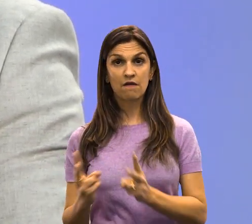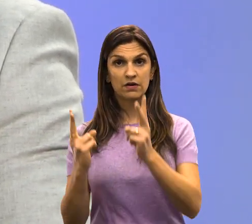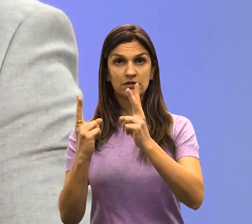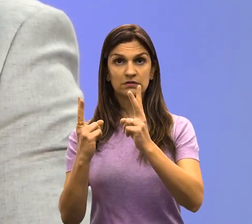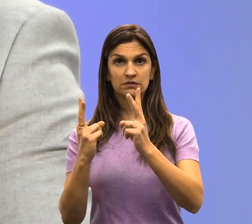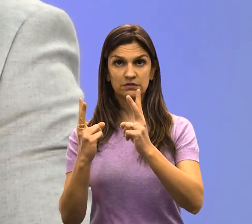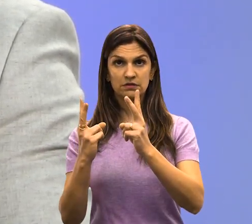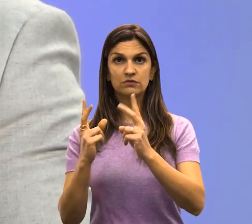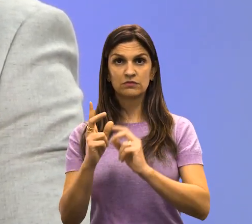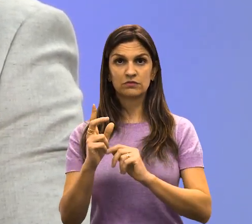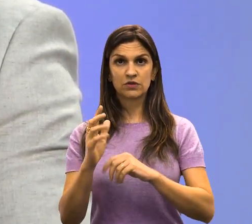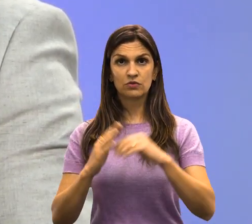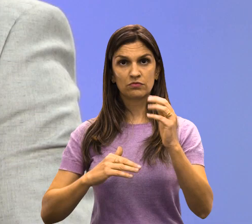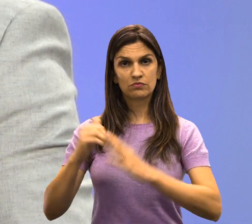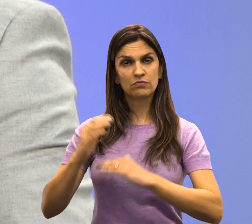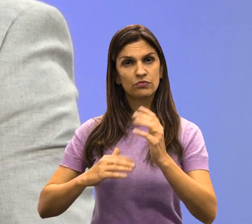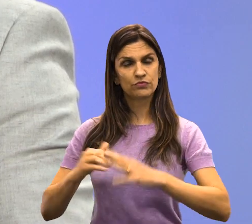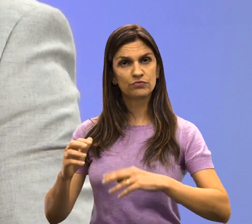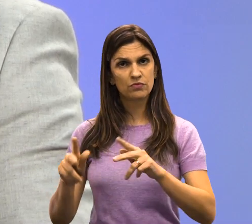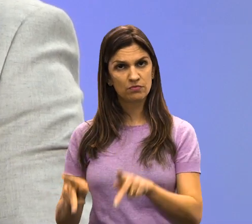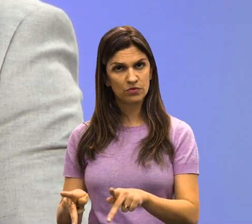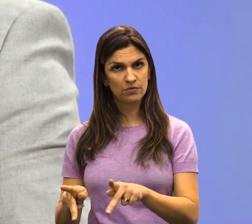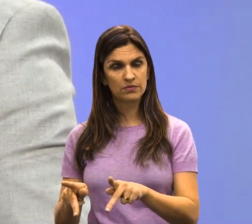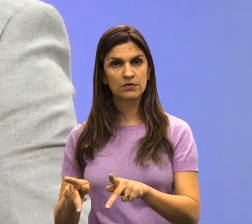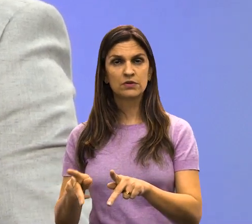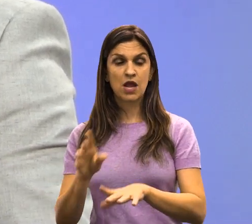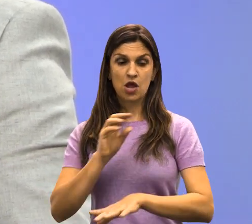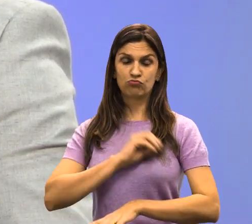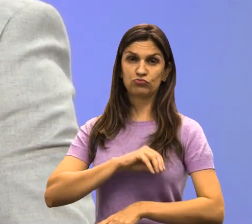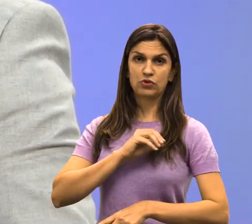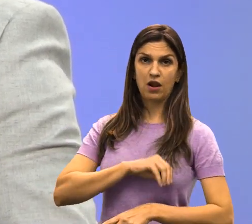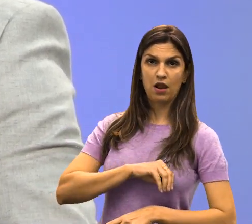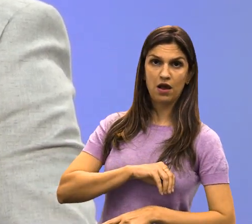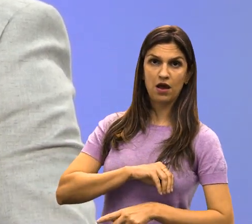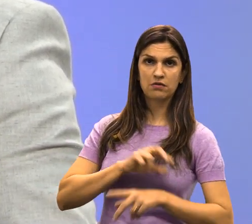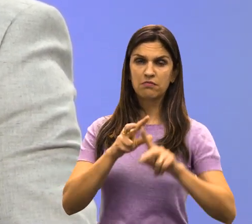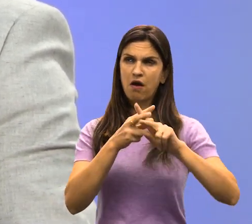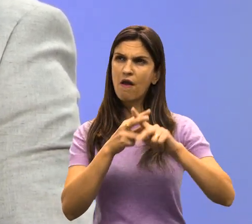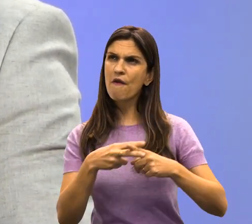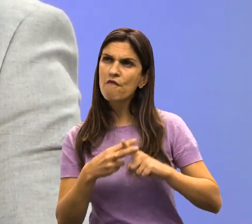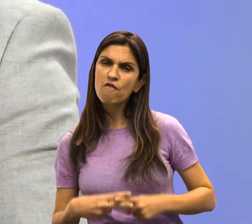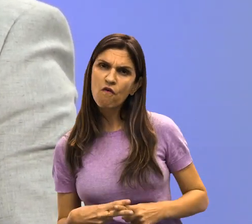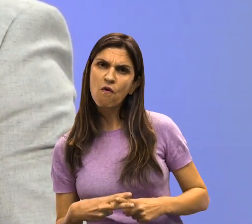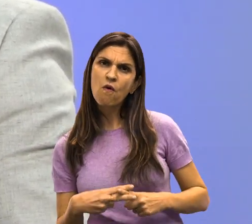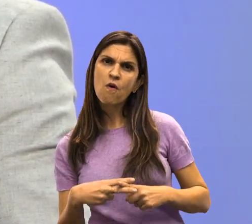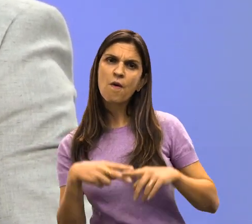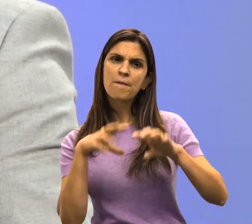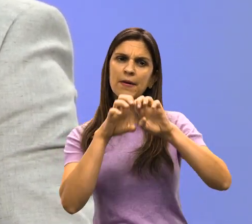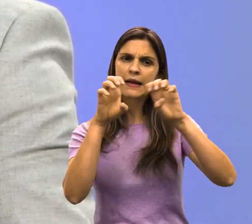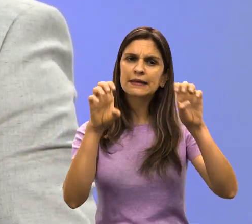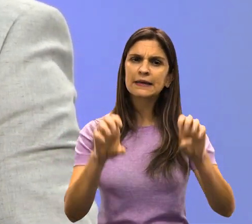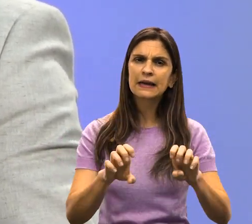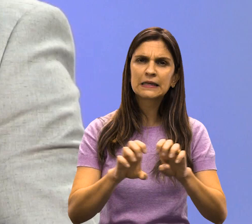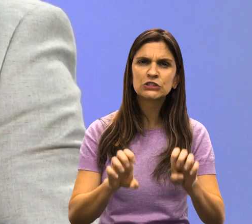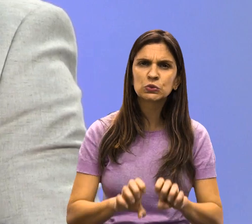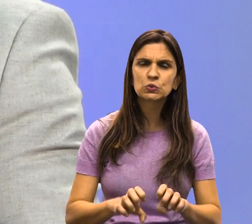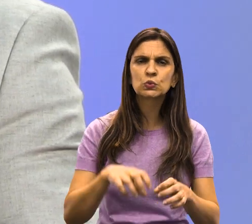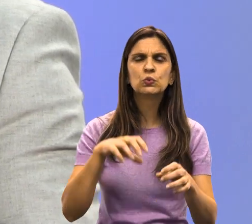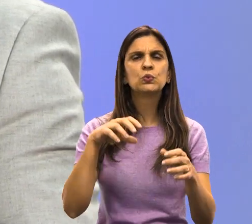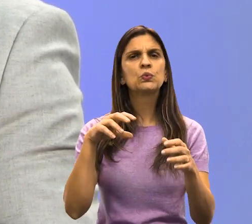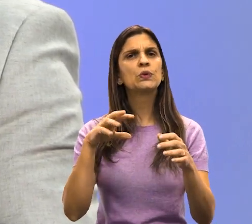valorização do servidor passa pelo salário, passa por uma reforma numa escola, passa por